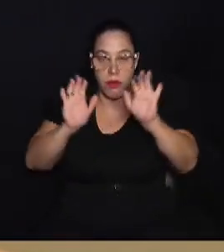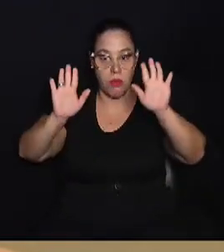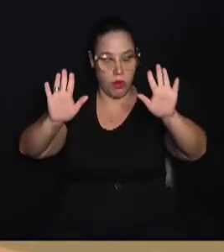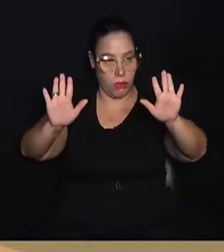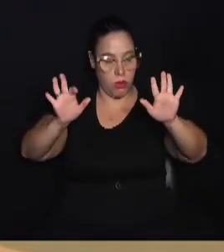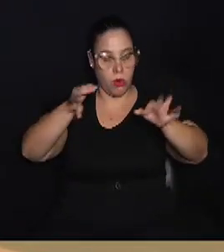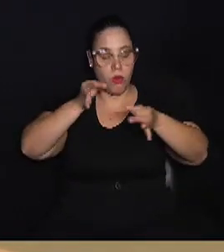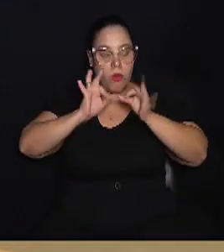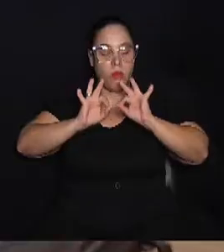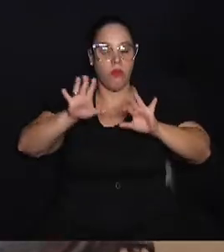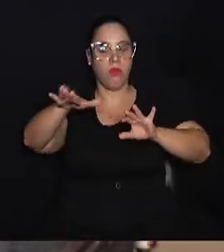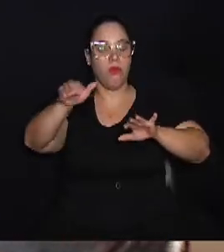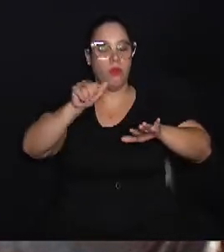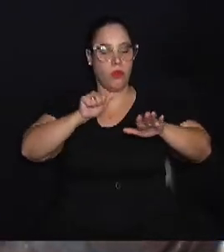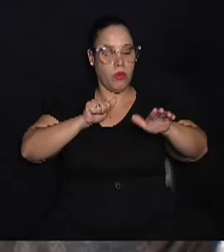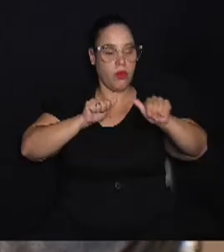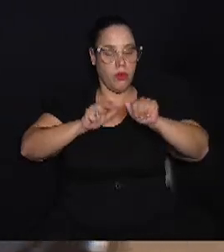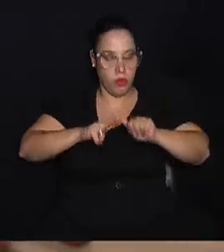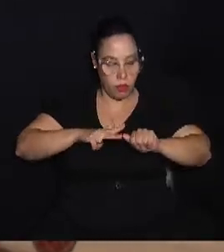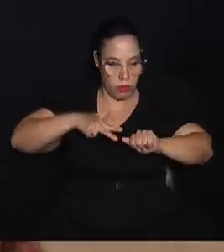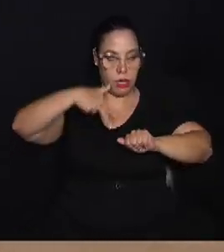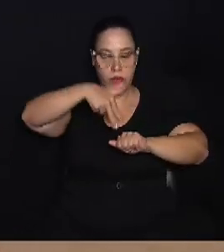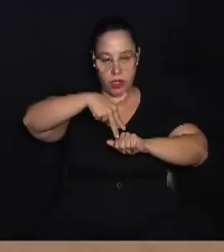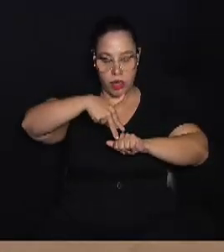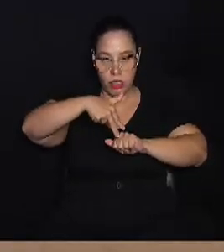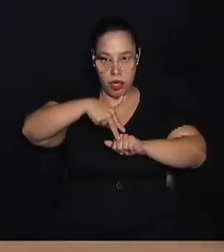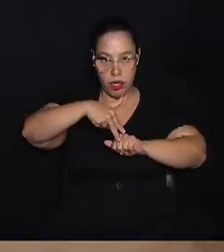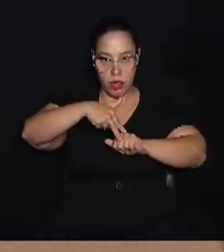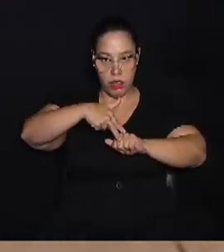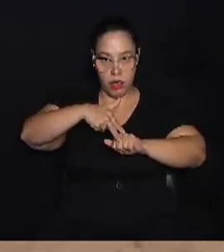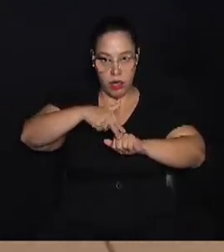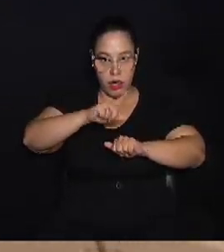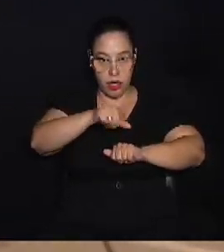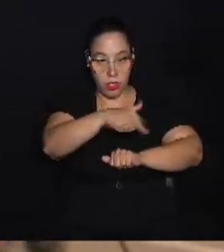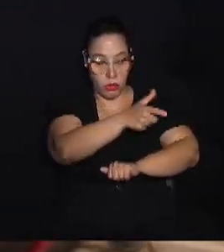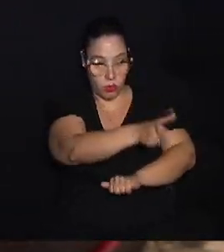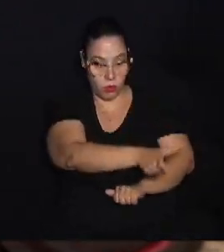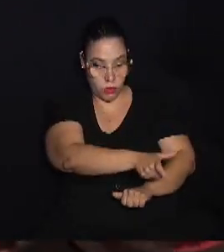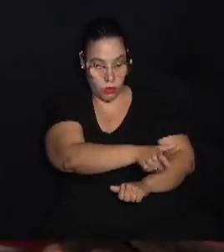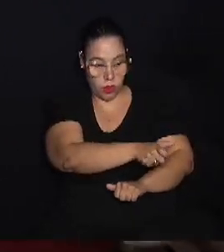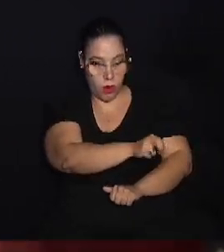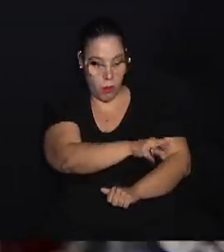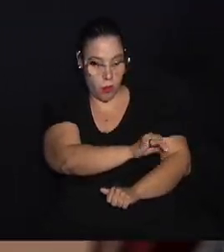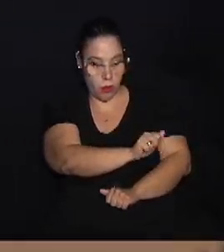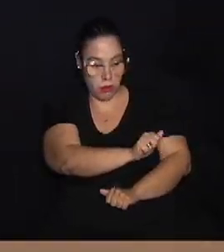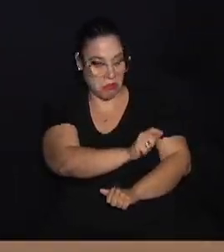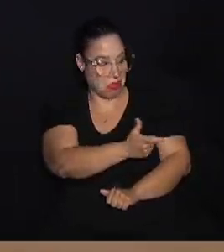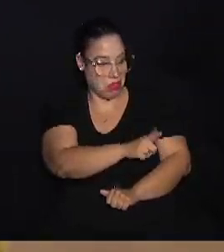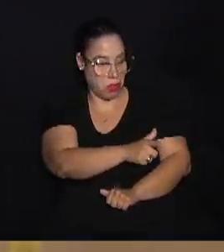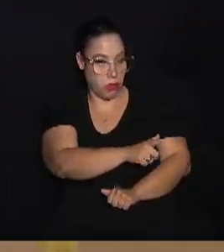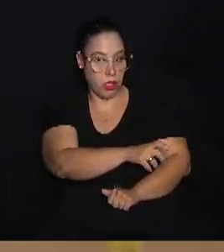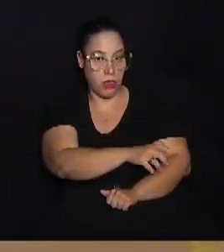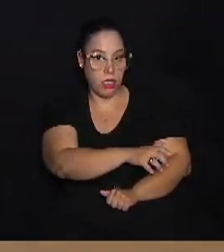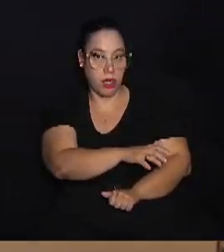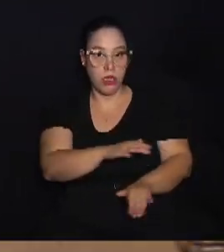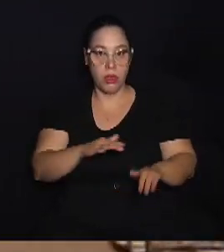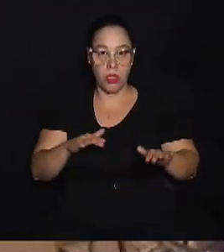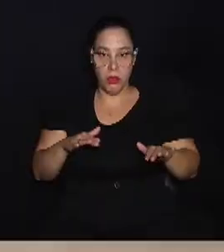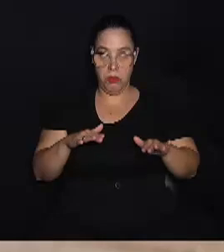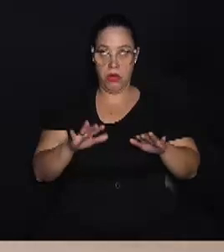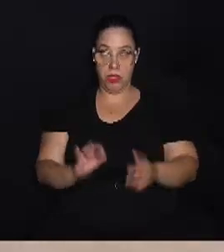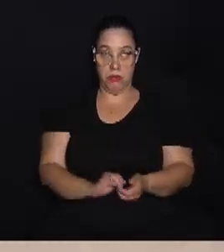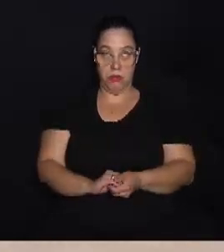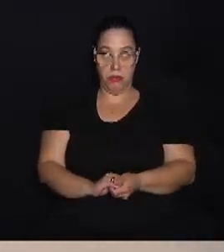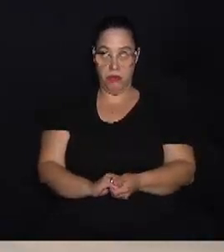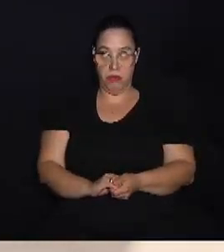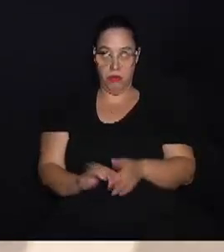chamar o pessoal do banco para levantar. Se ele caiu em outro lado da quadra onde está a bola que não tem trânsito, o atleta vai ficar paradinho ali